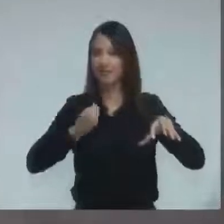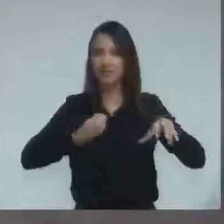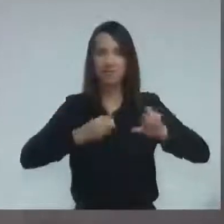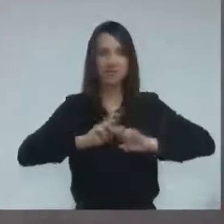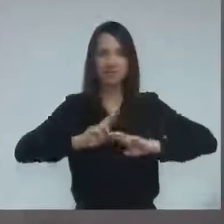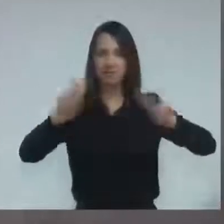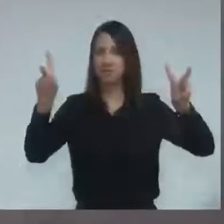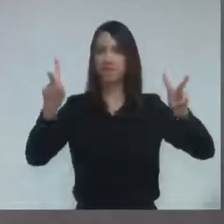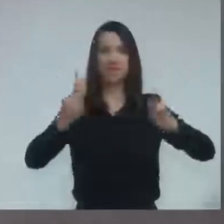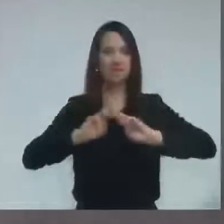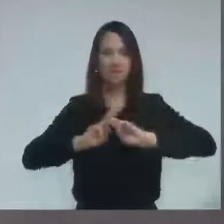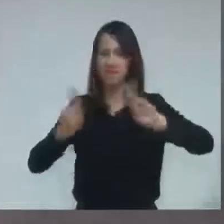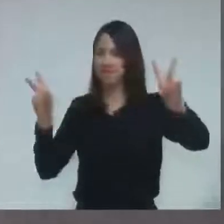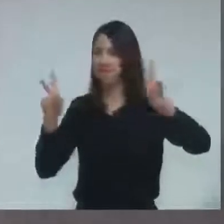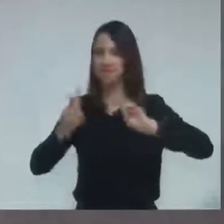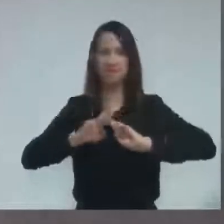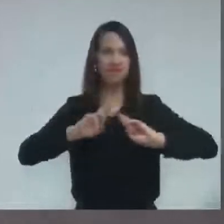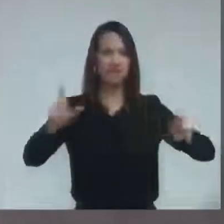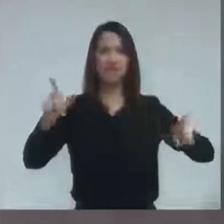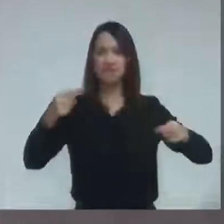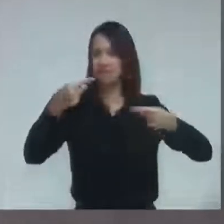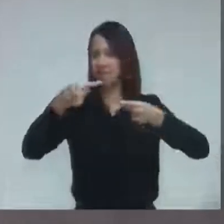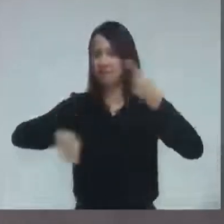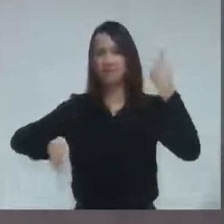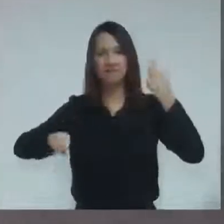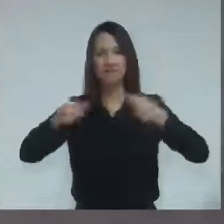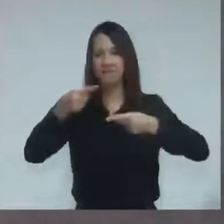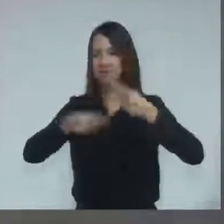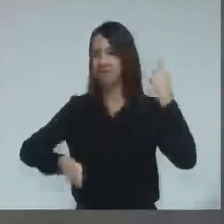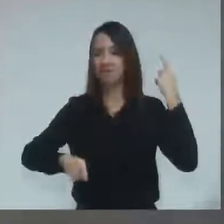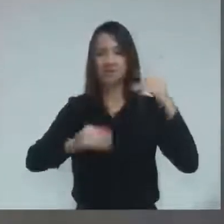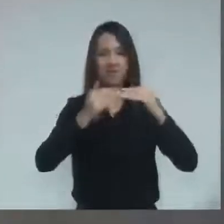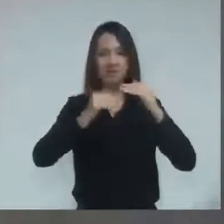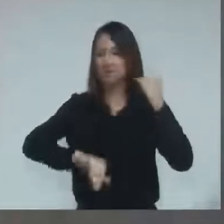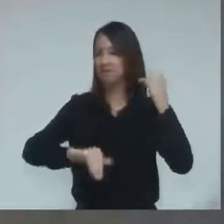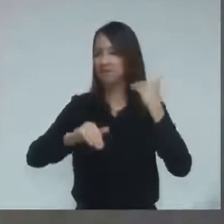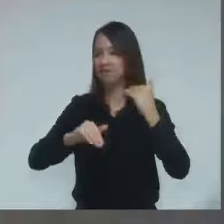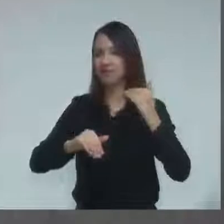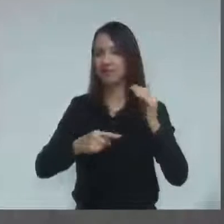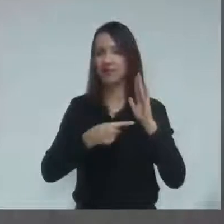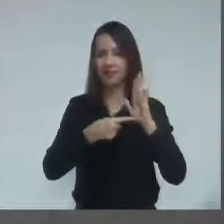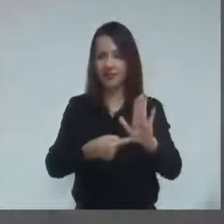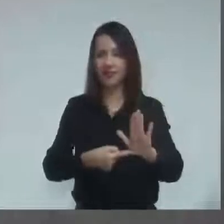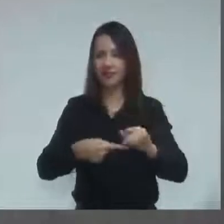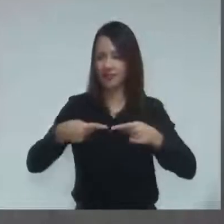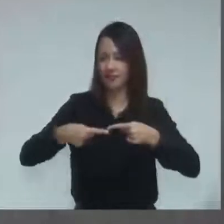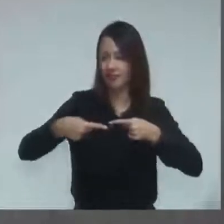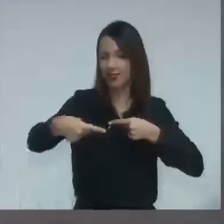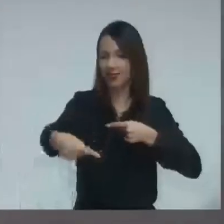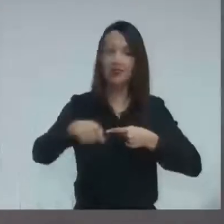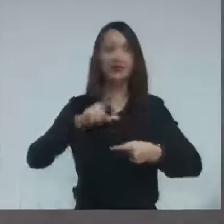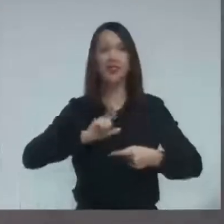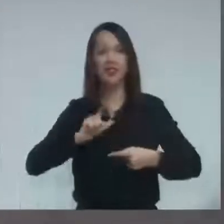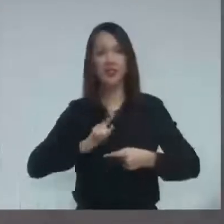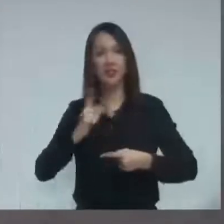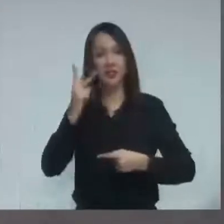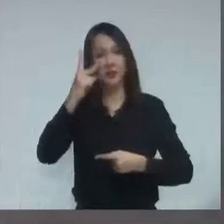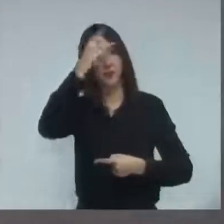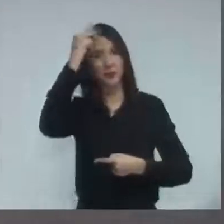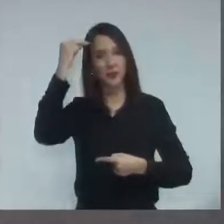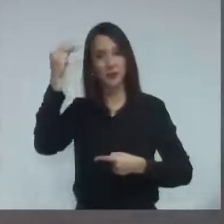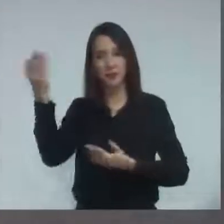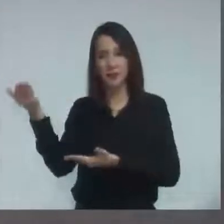uma coisa absurdamente sem sentido, né? A gente indicou há 2 semanas para o governo de Vinhedo que traga para o